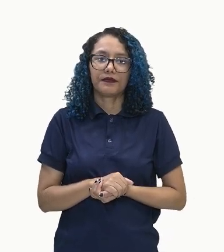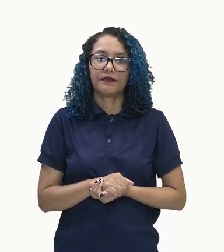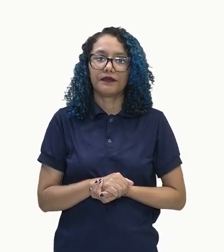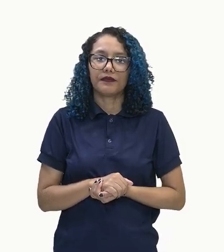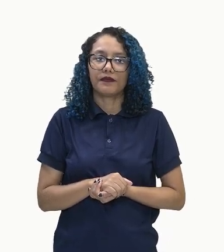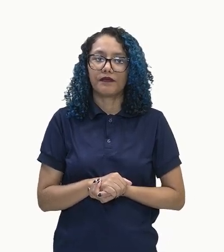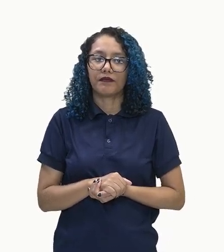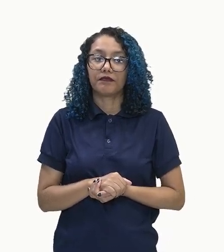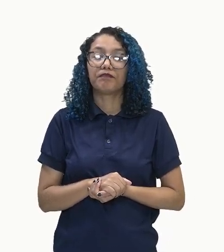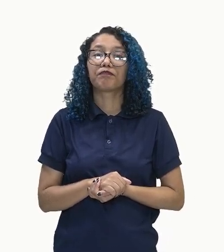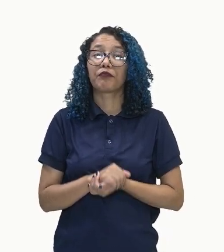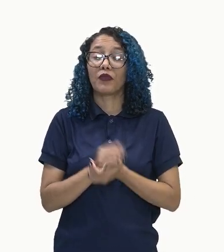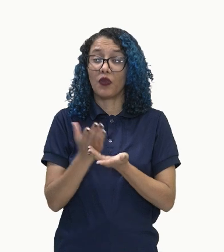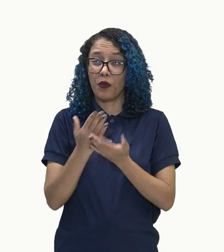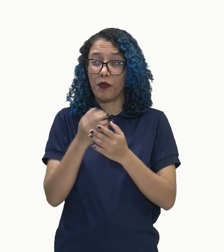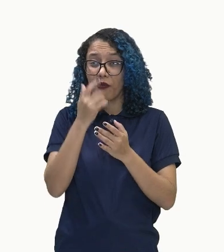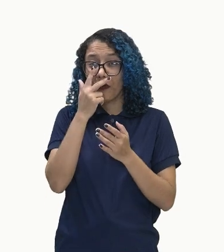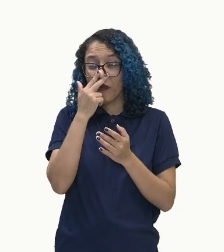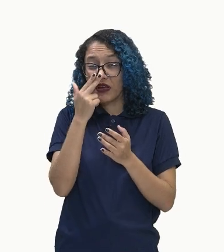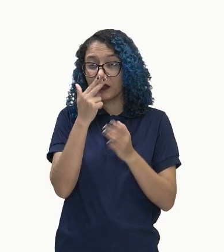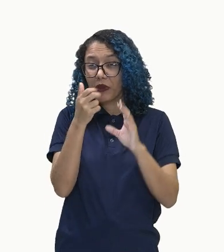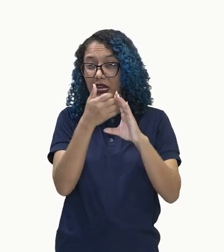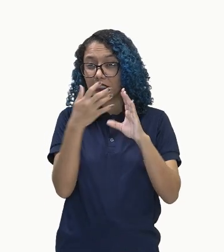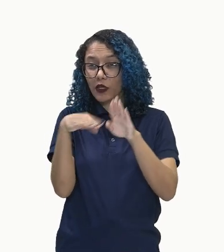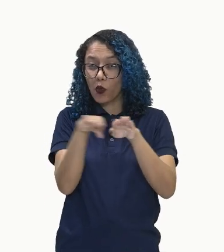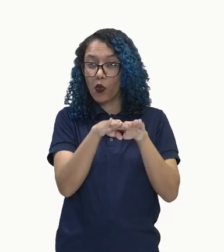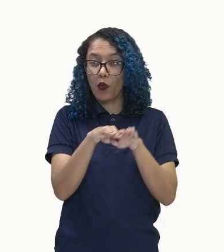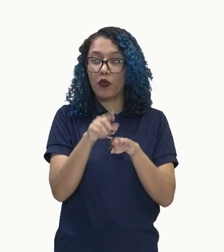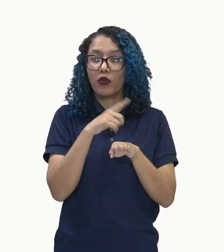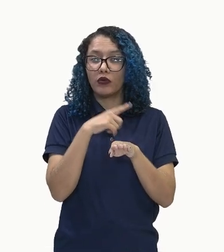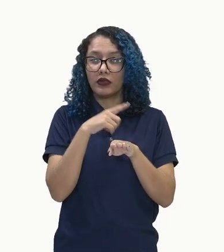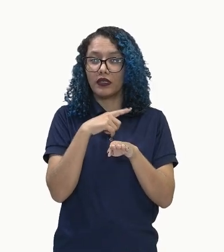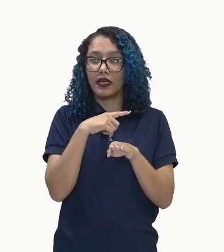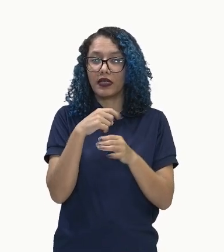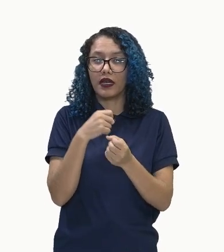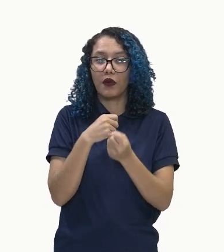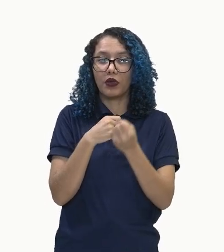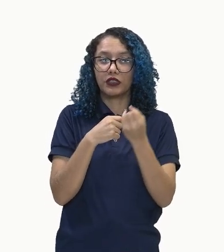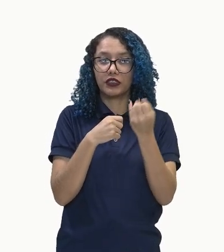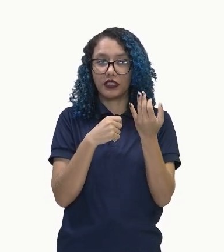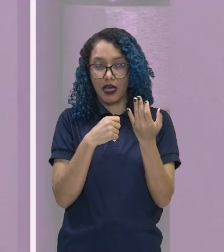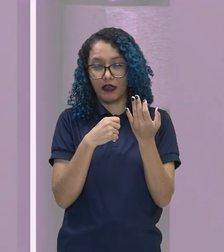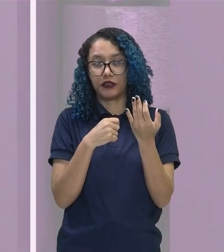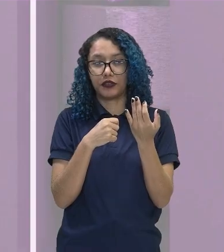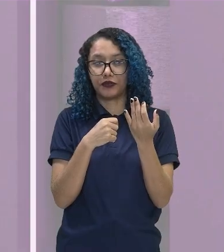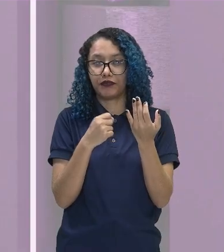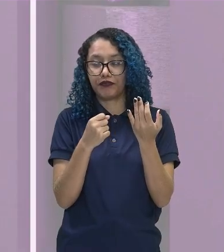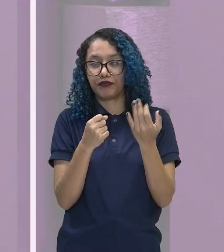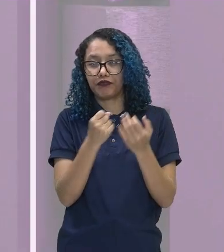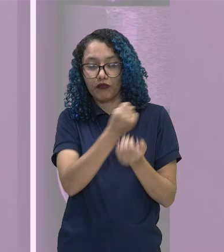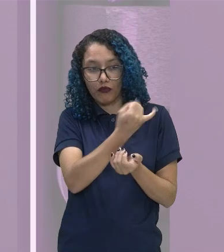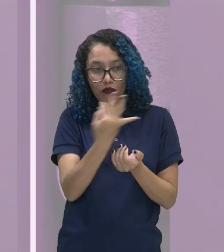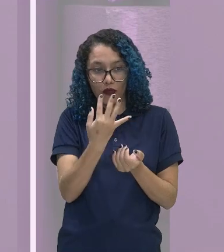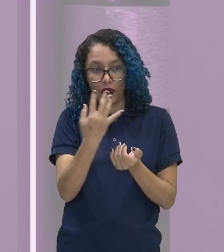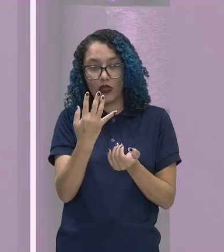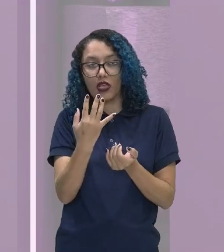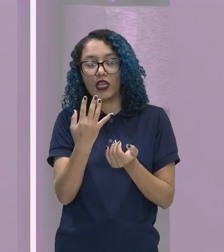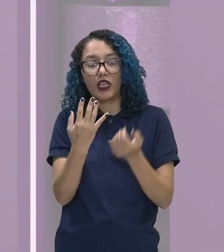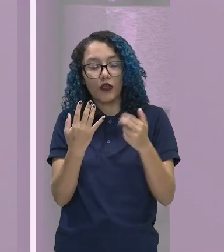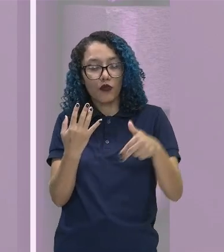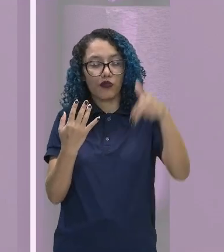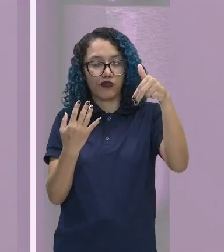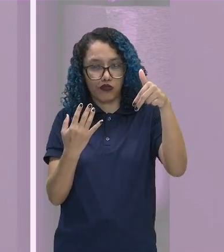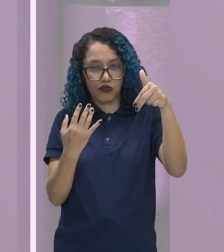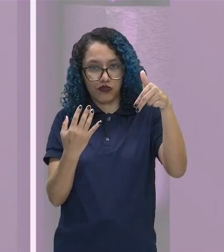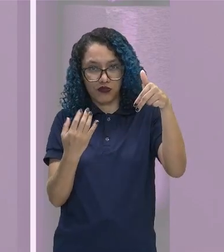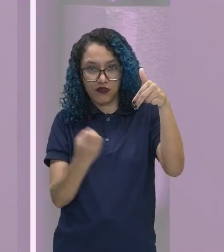uma generalidade aí, ó, entre o valor da potência e o seu respectivo expoente. Você consegue